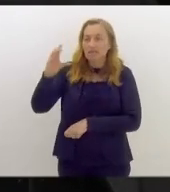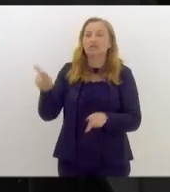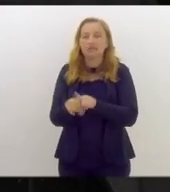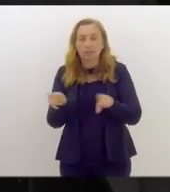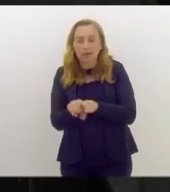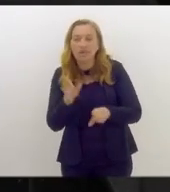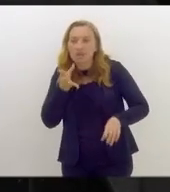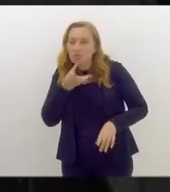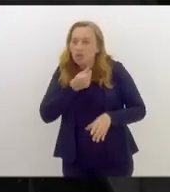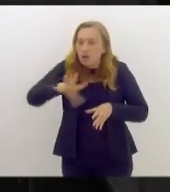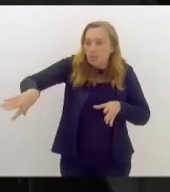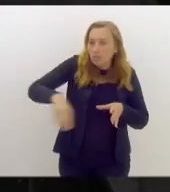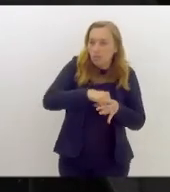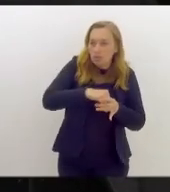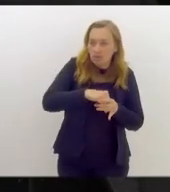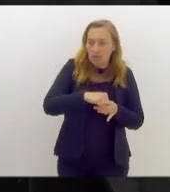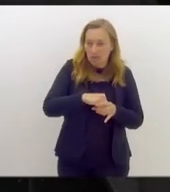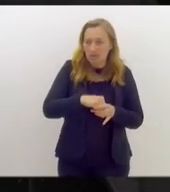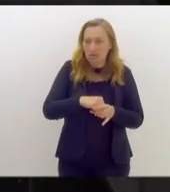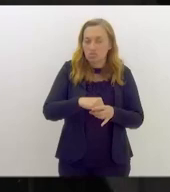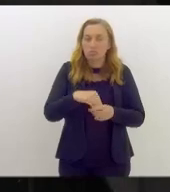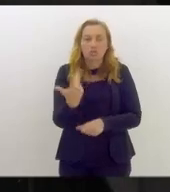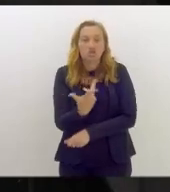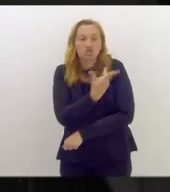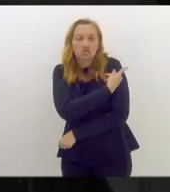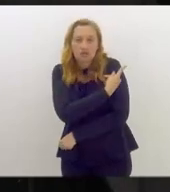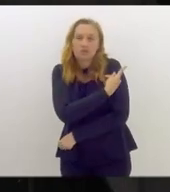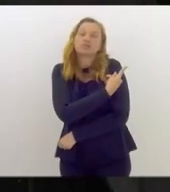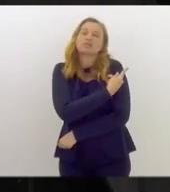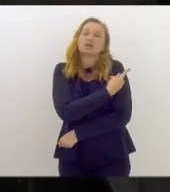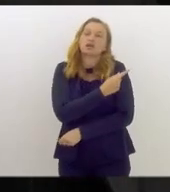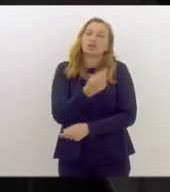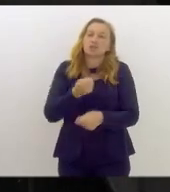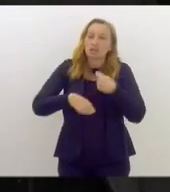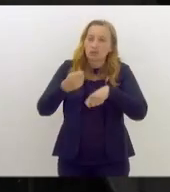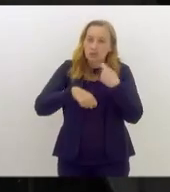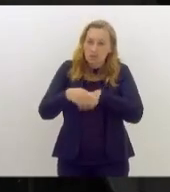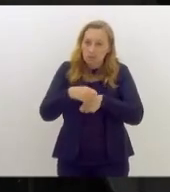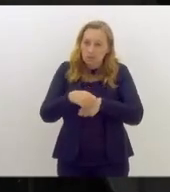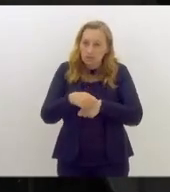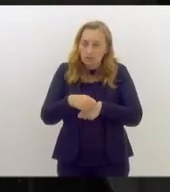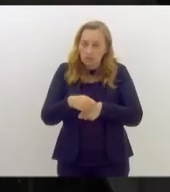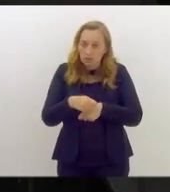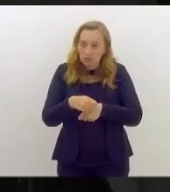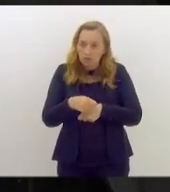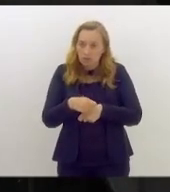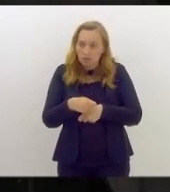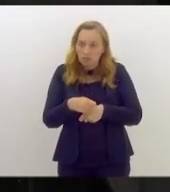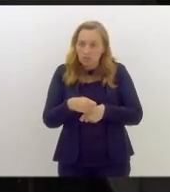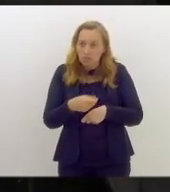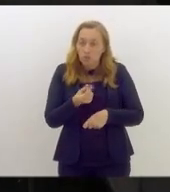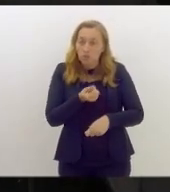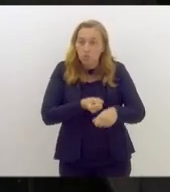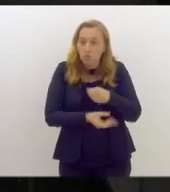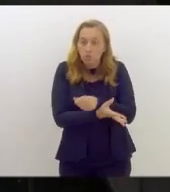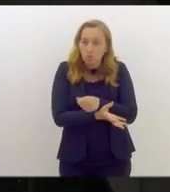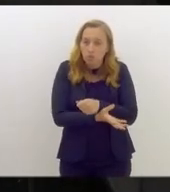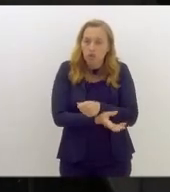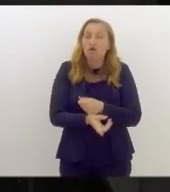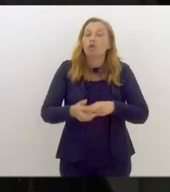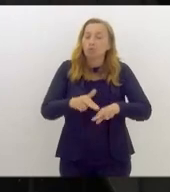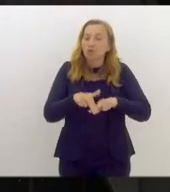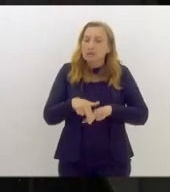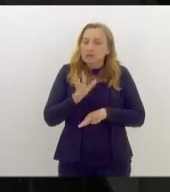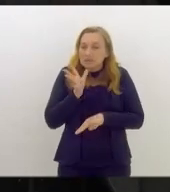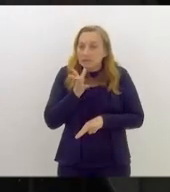a implementar o processo de imunização por vacinas porque estava negociando propina com os fabricantes de vacinas e por isso isso levou tempo como